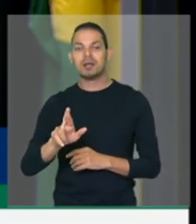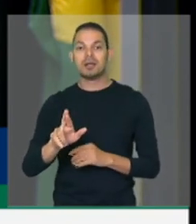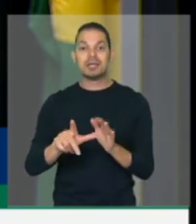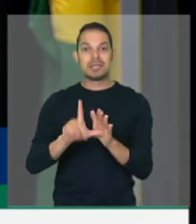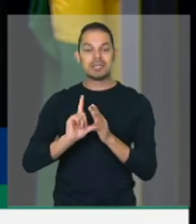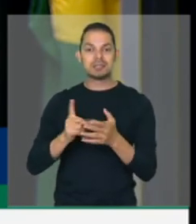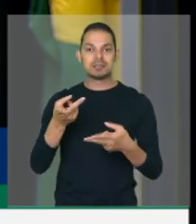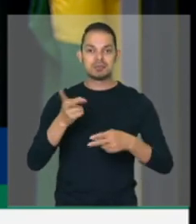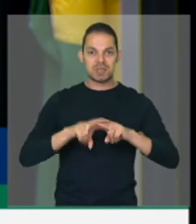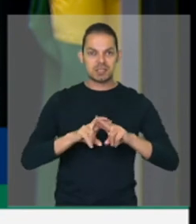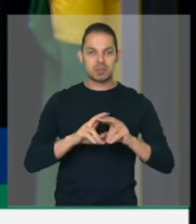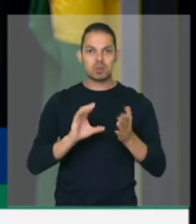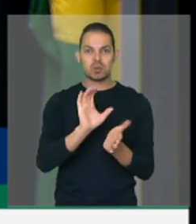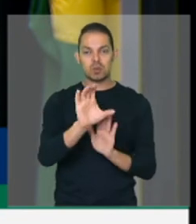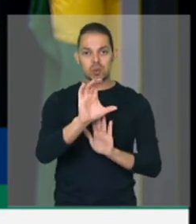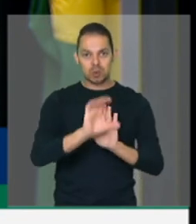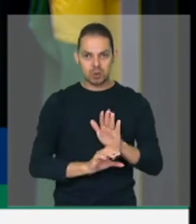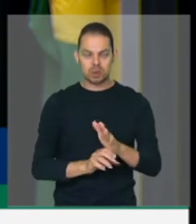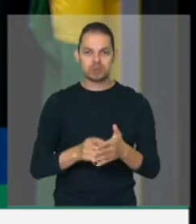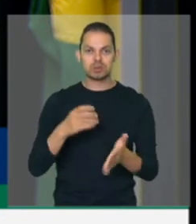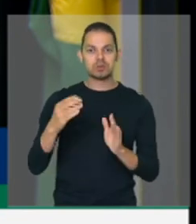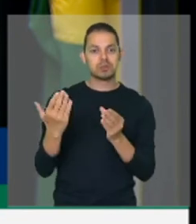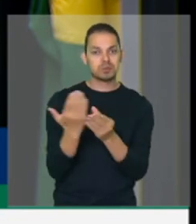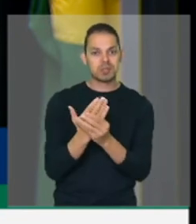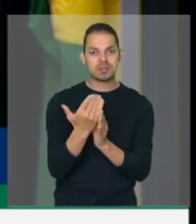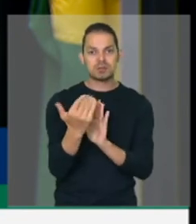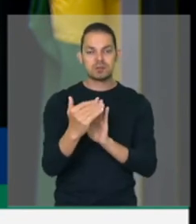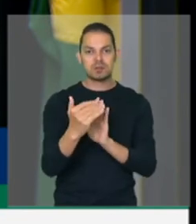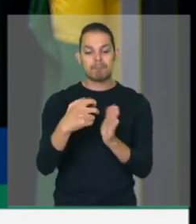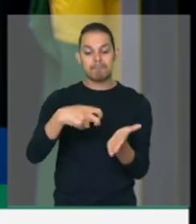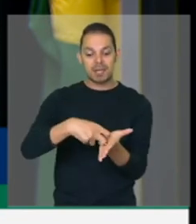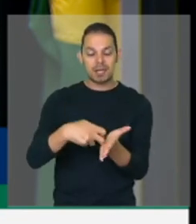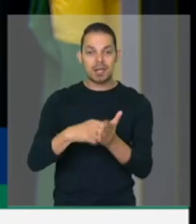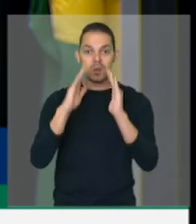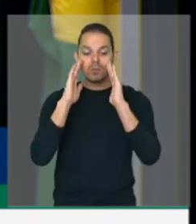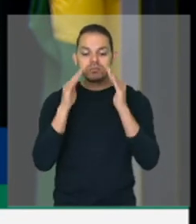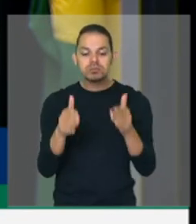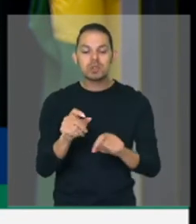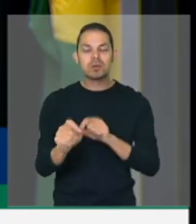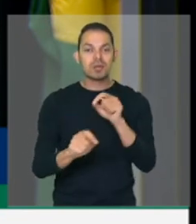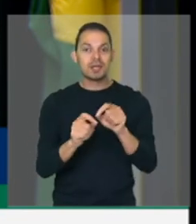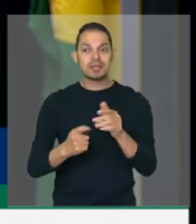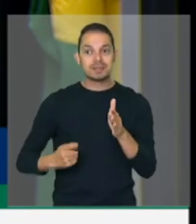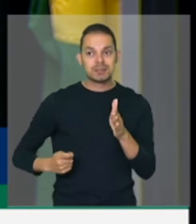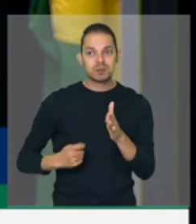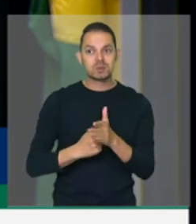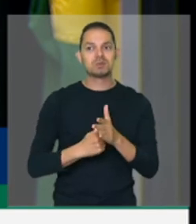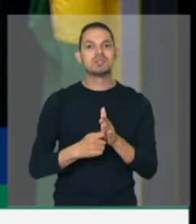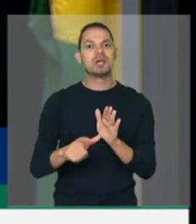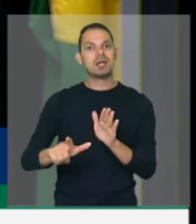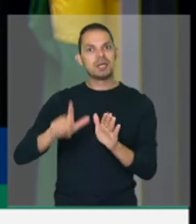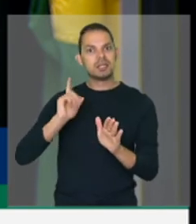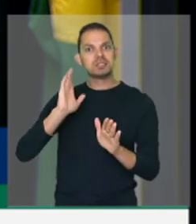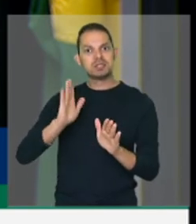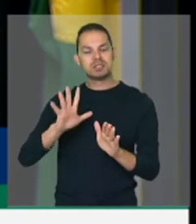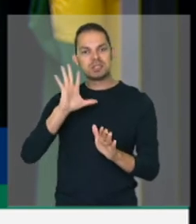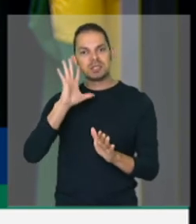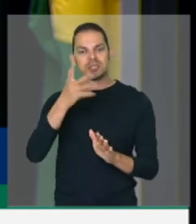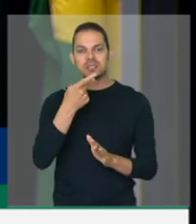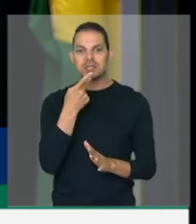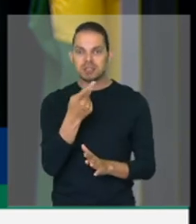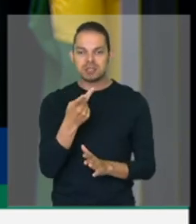prevista no Código de Processo Penal, levando-se em conta, inclusive, que a denúncia já foi proferida pela